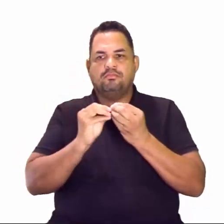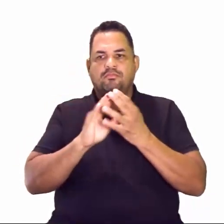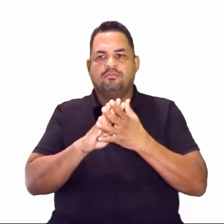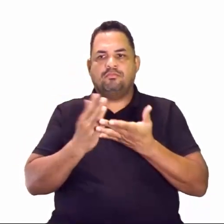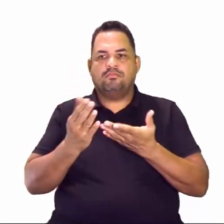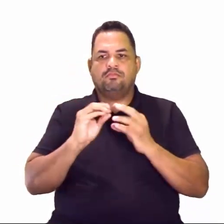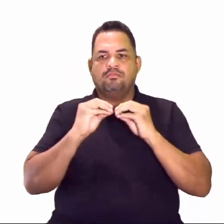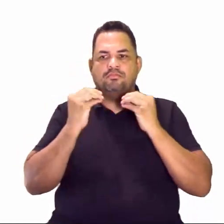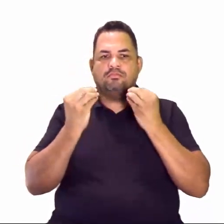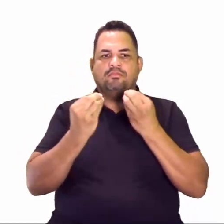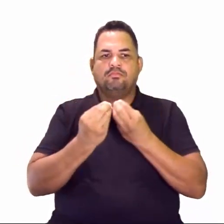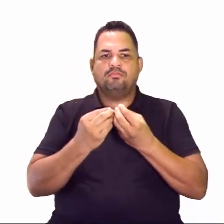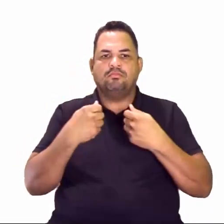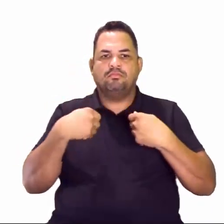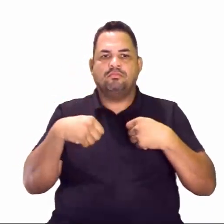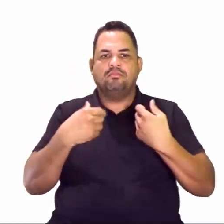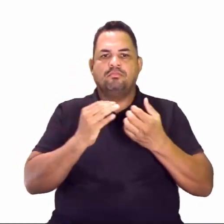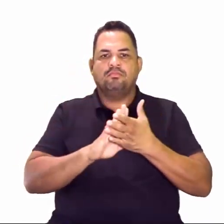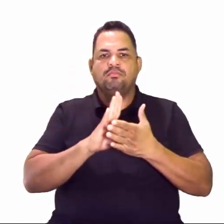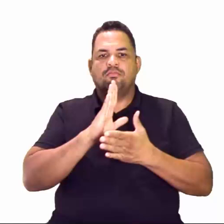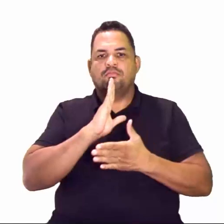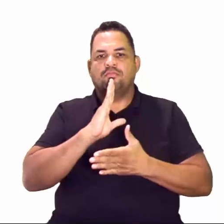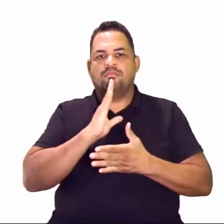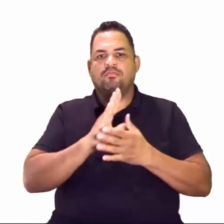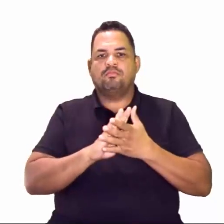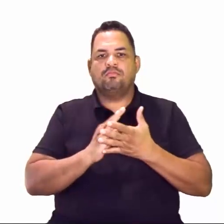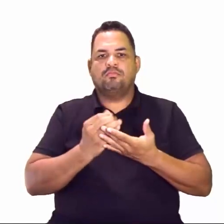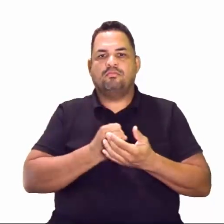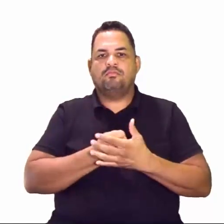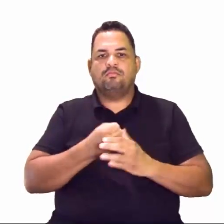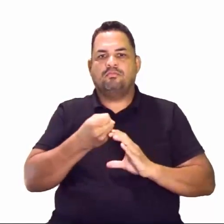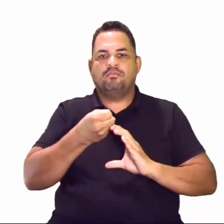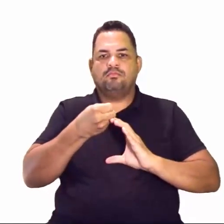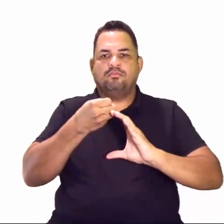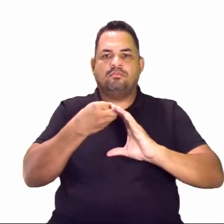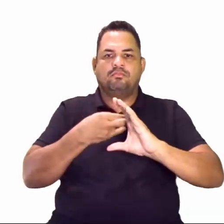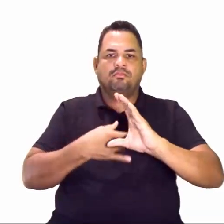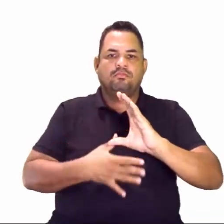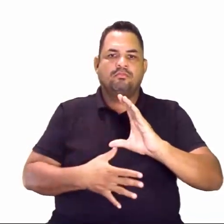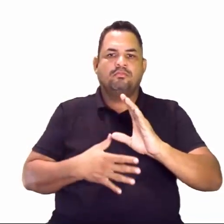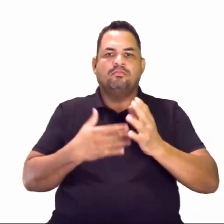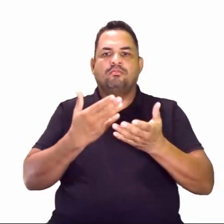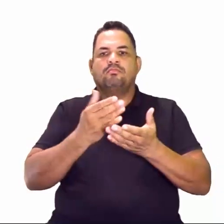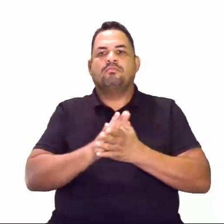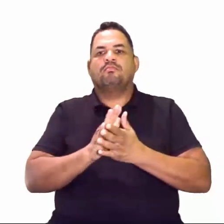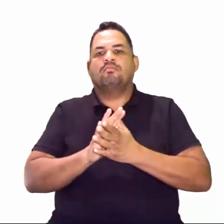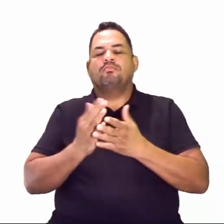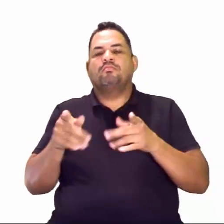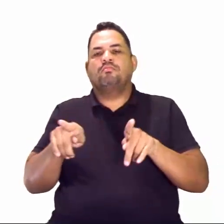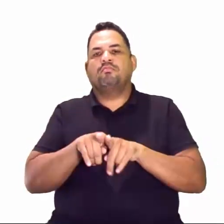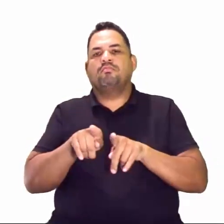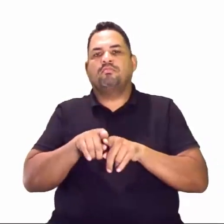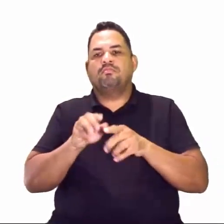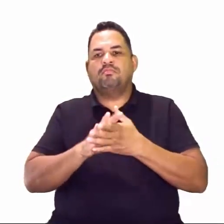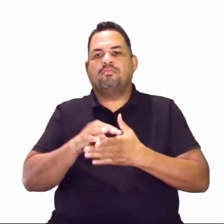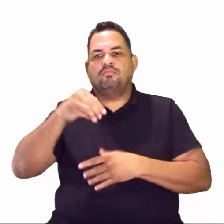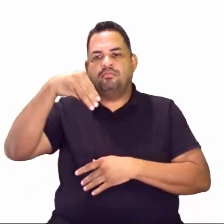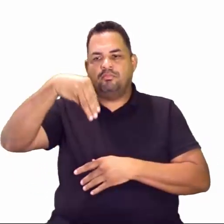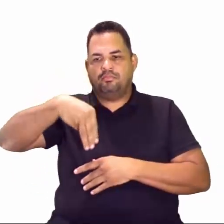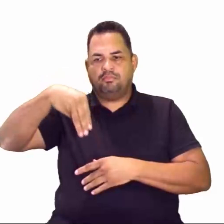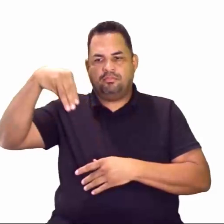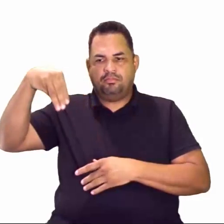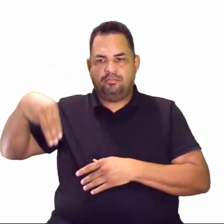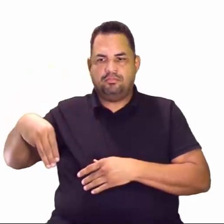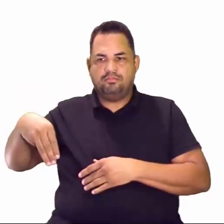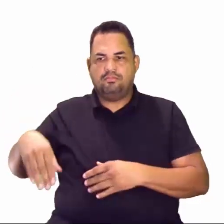uma substância, é necessário primeiro conhecer a sua composição e também